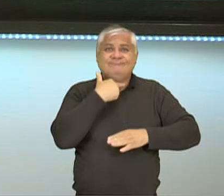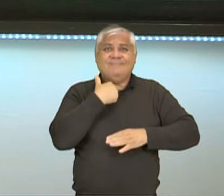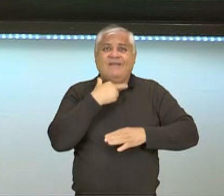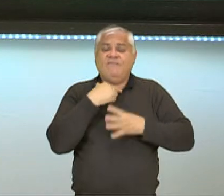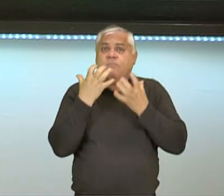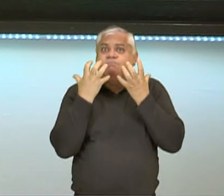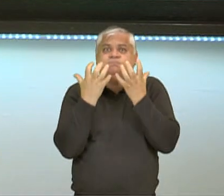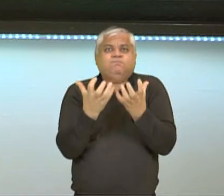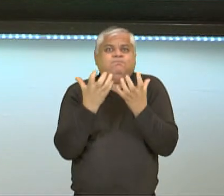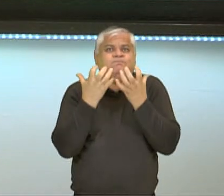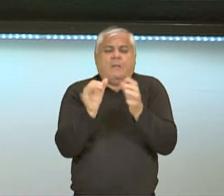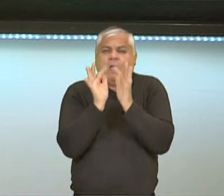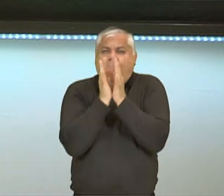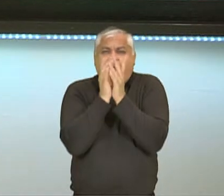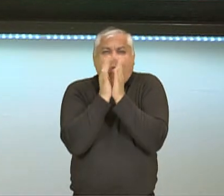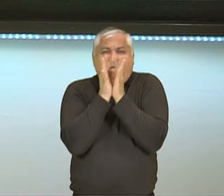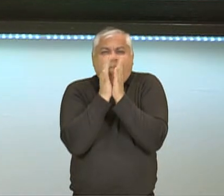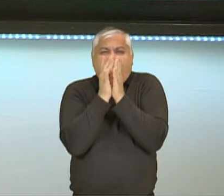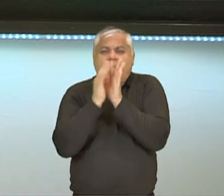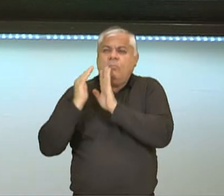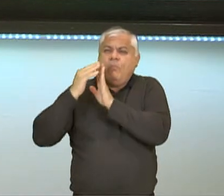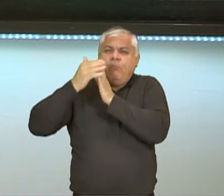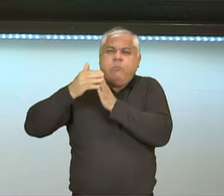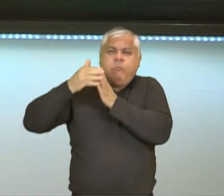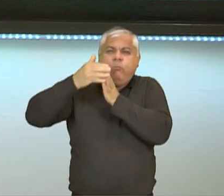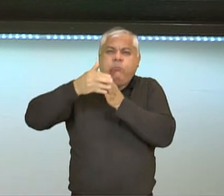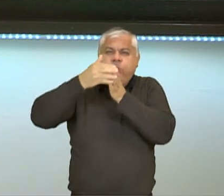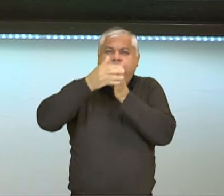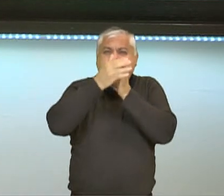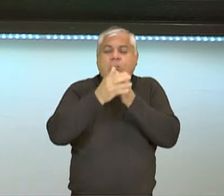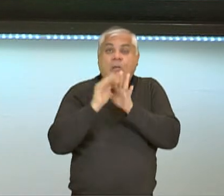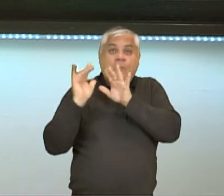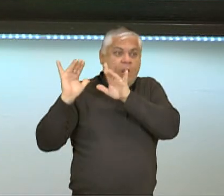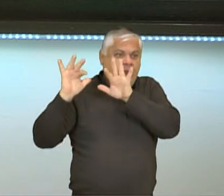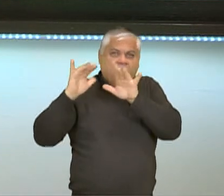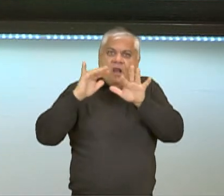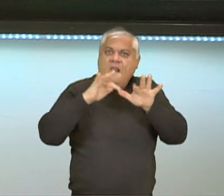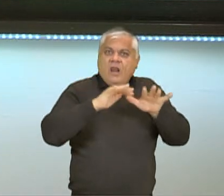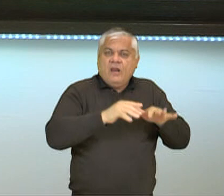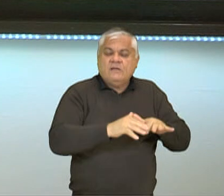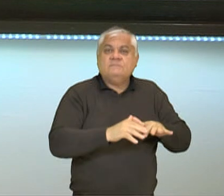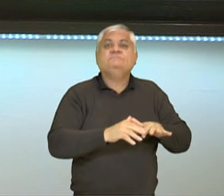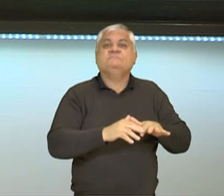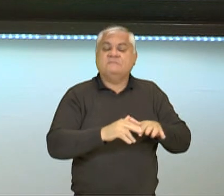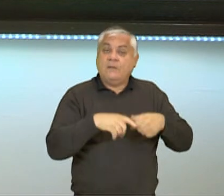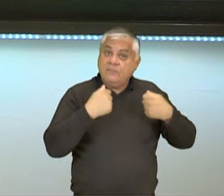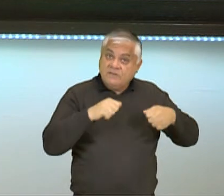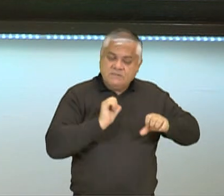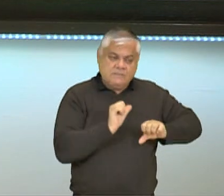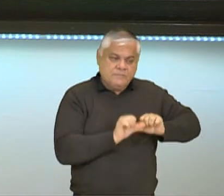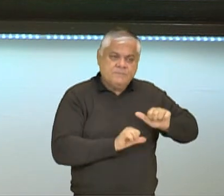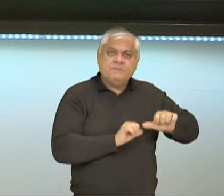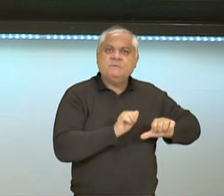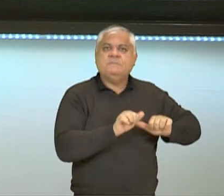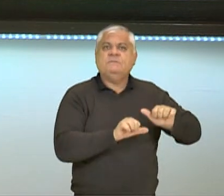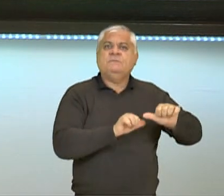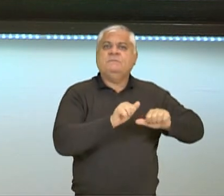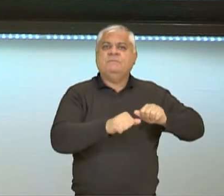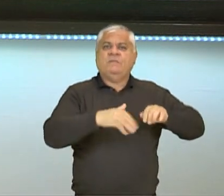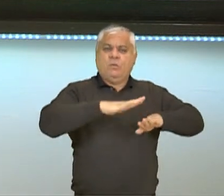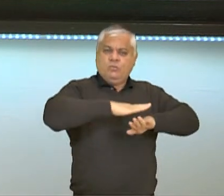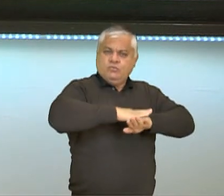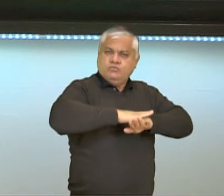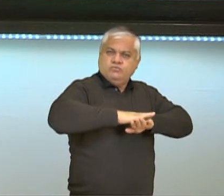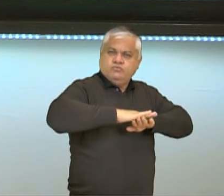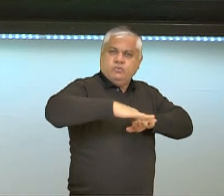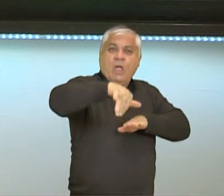abrigar milhares de pessoas que vieram com a corte portuguesa. Inclusive vão ser feitas várias transformações,